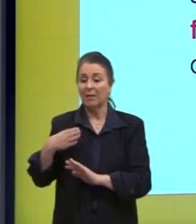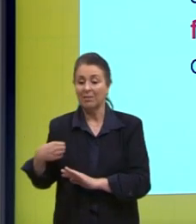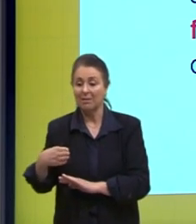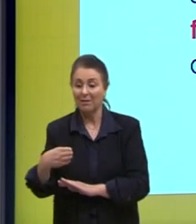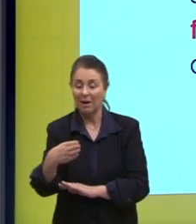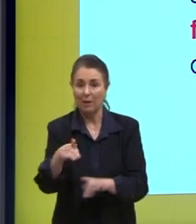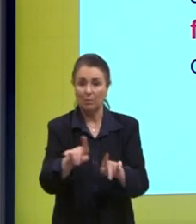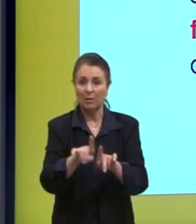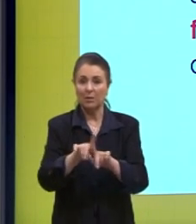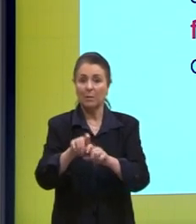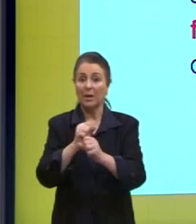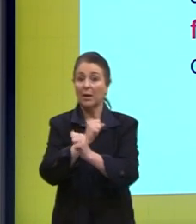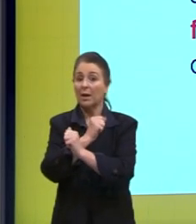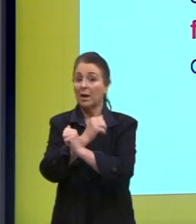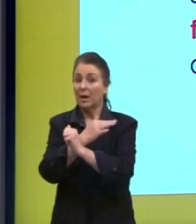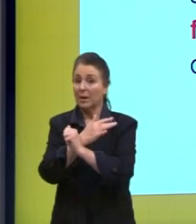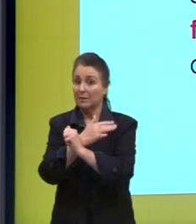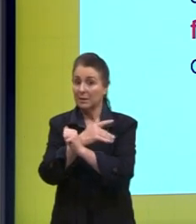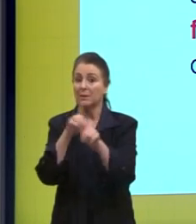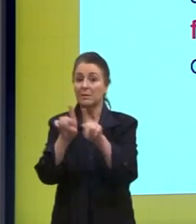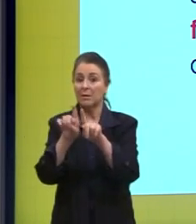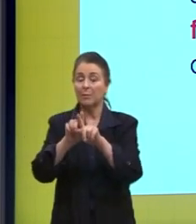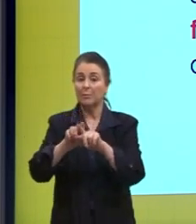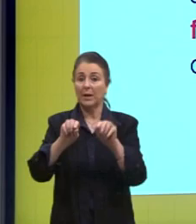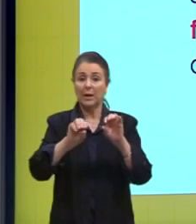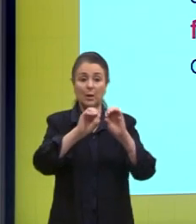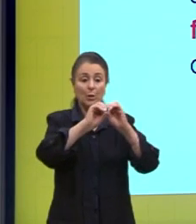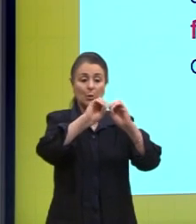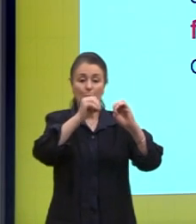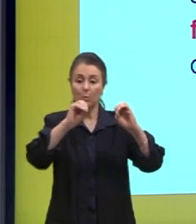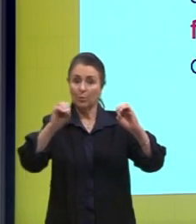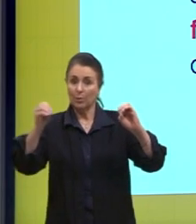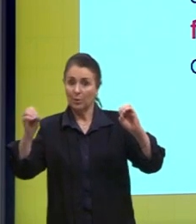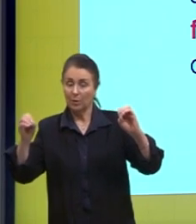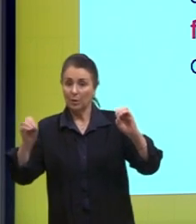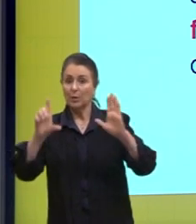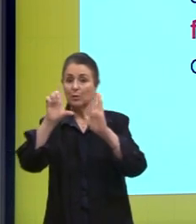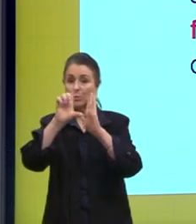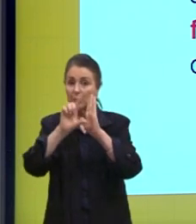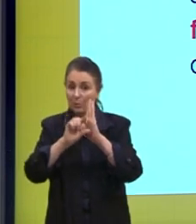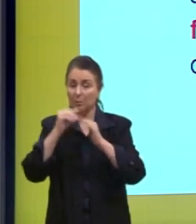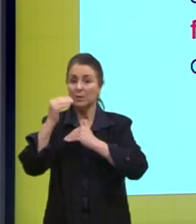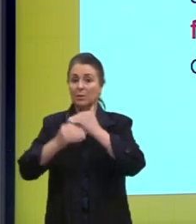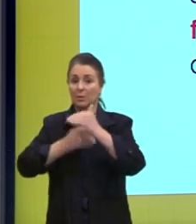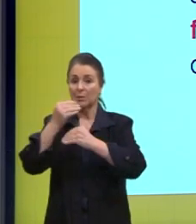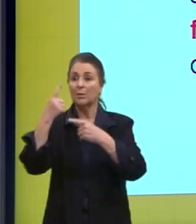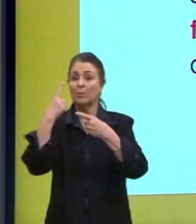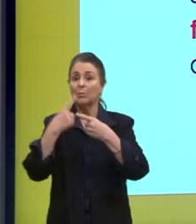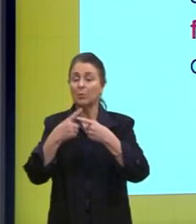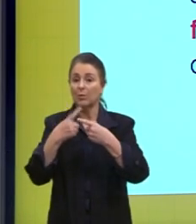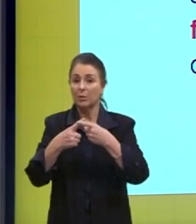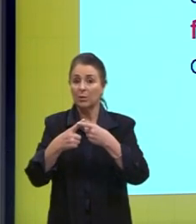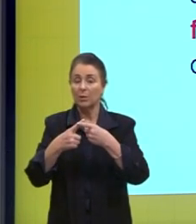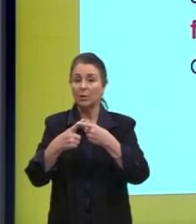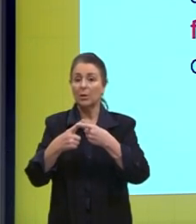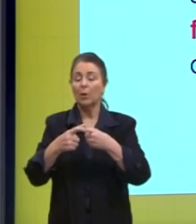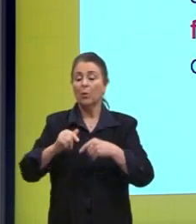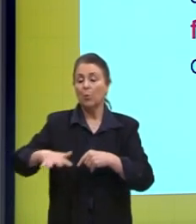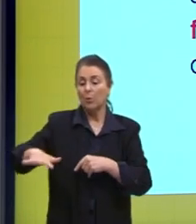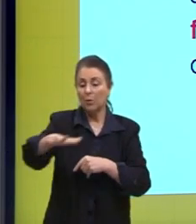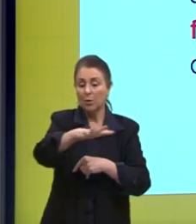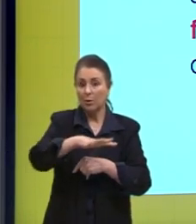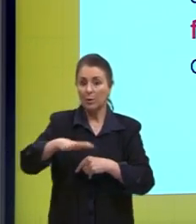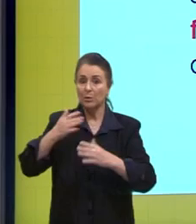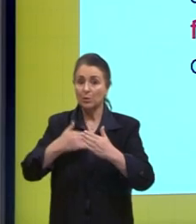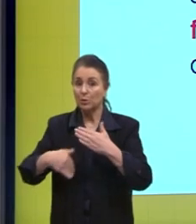acidez dos oceanos pode reduzir os níveis de fronteiras Seguros desses processos porque os ambientes todos